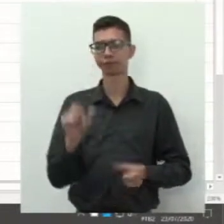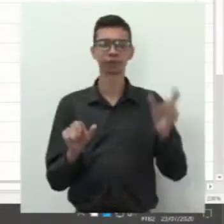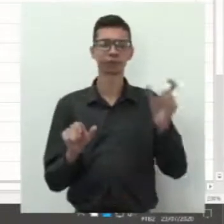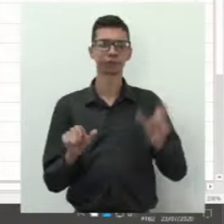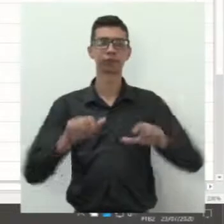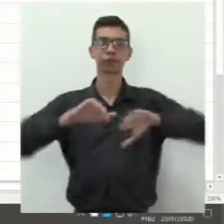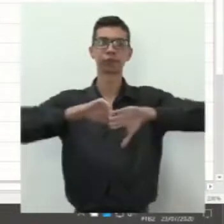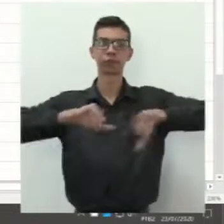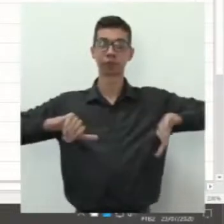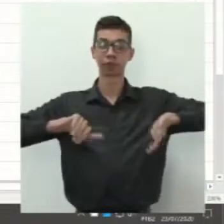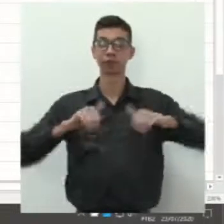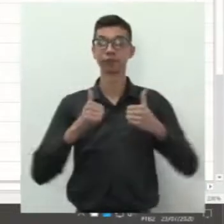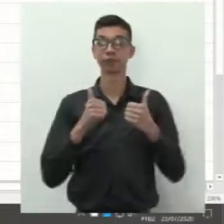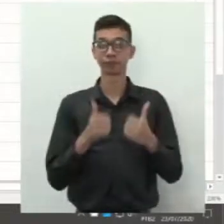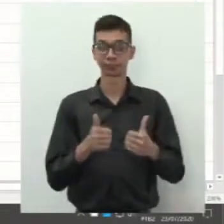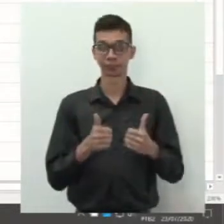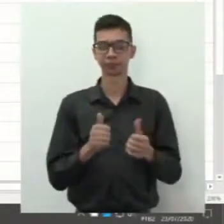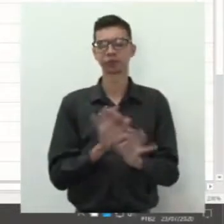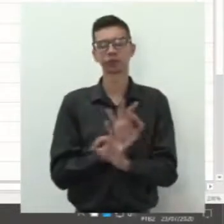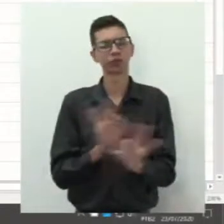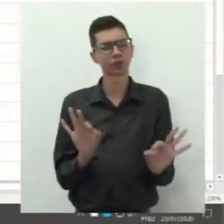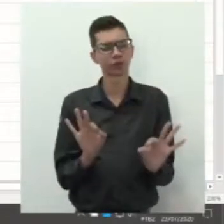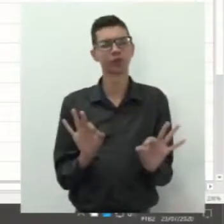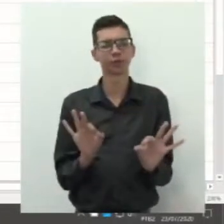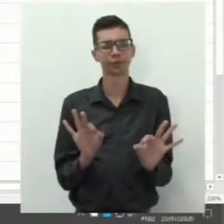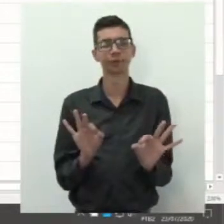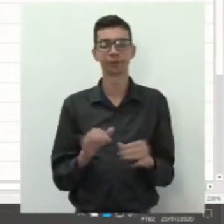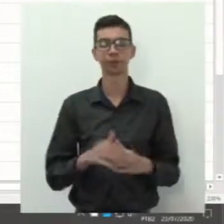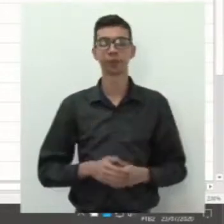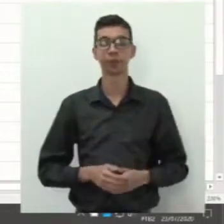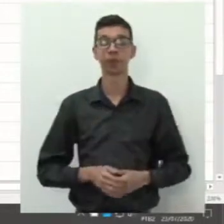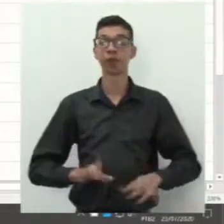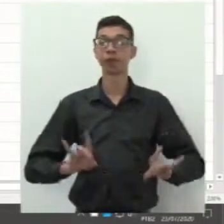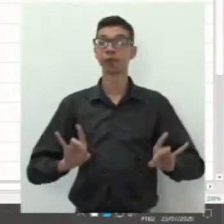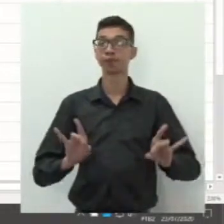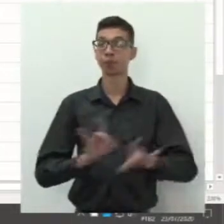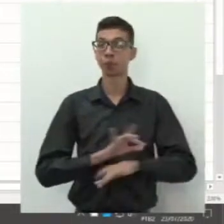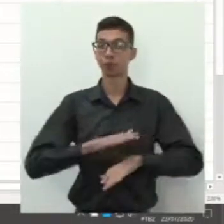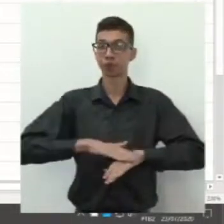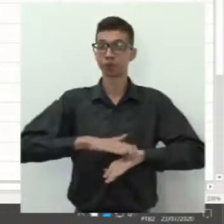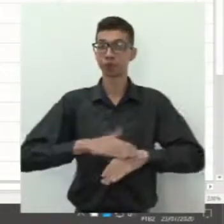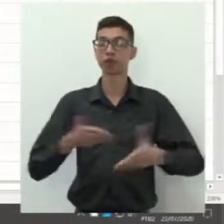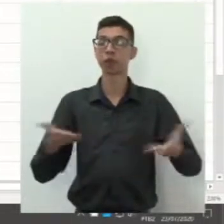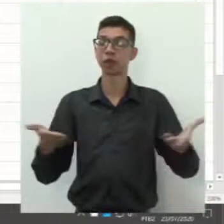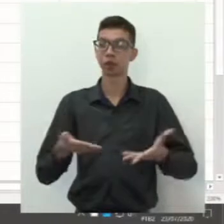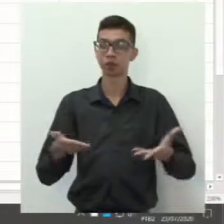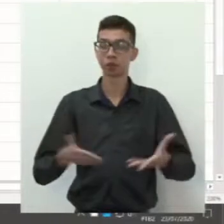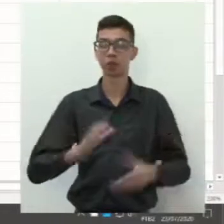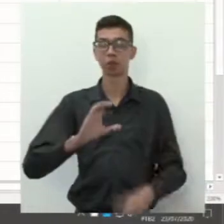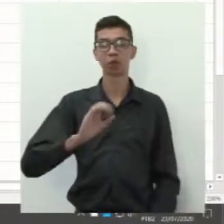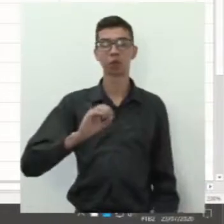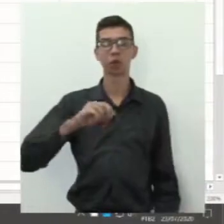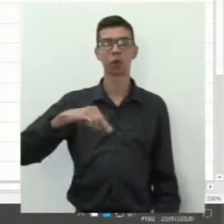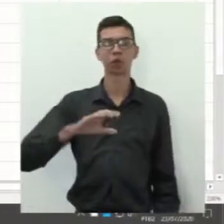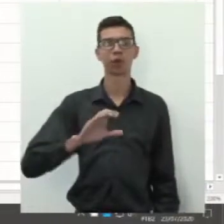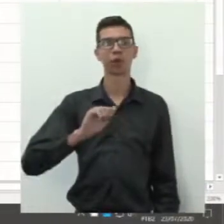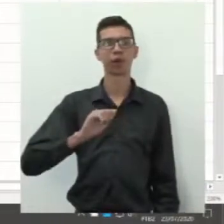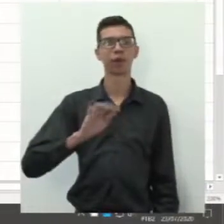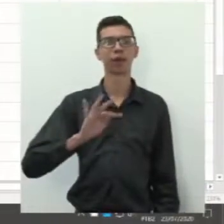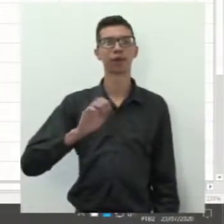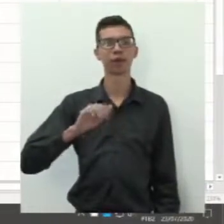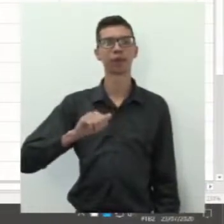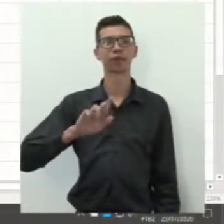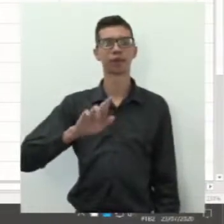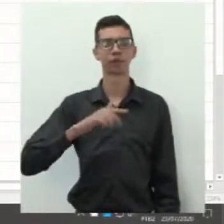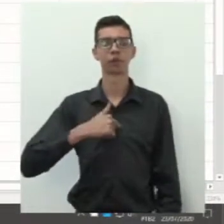diferentes, tá? Beleza. Fazendo isso, eu vou fazer então o concatenar. Eu vou juntar de novo. Então, eu venho